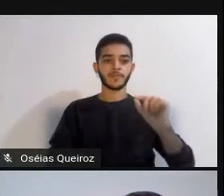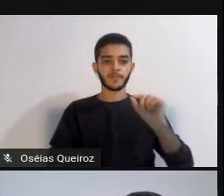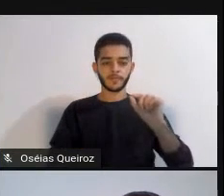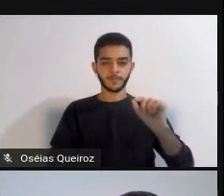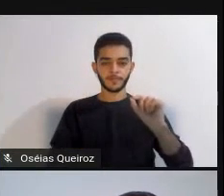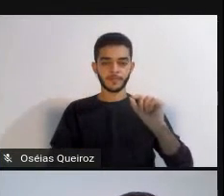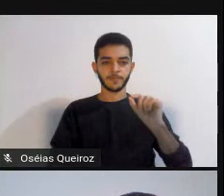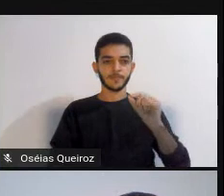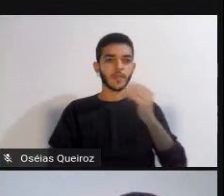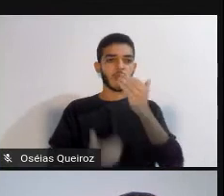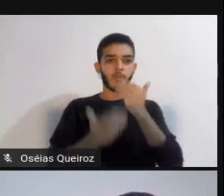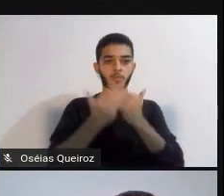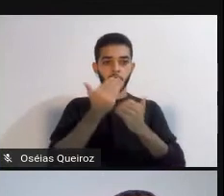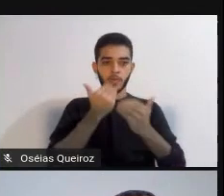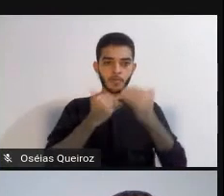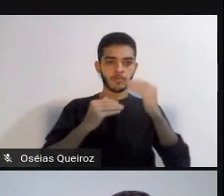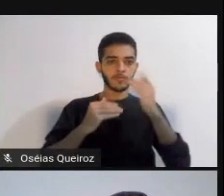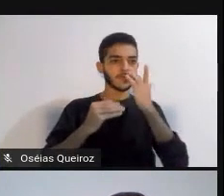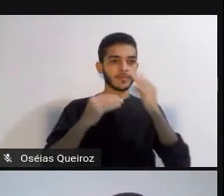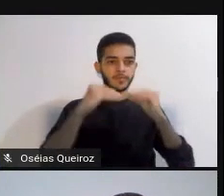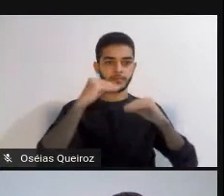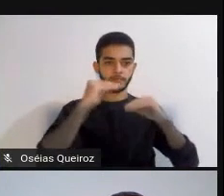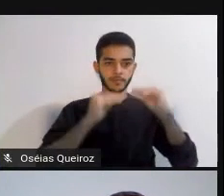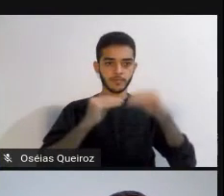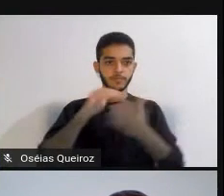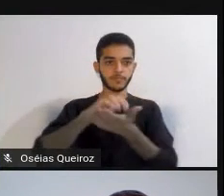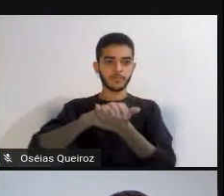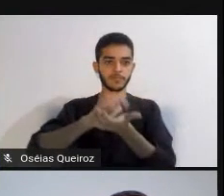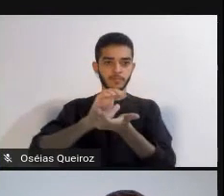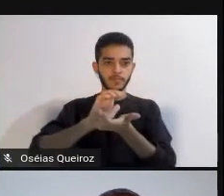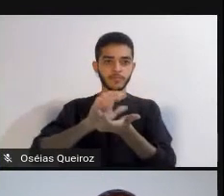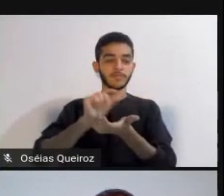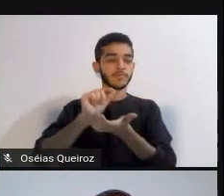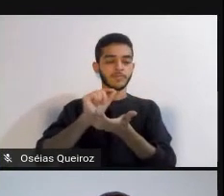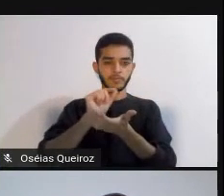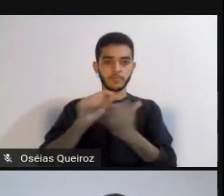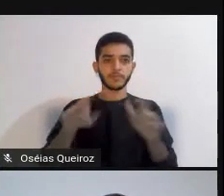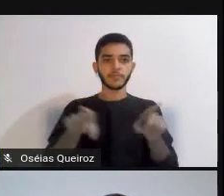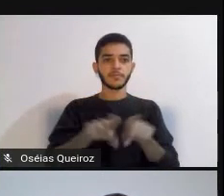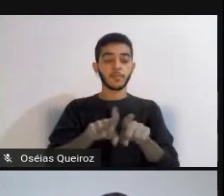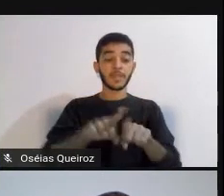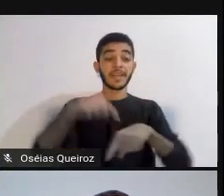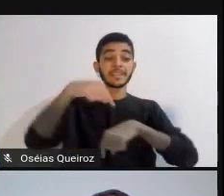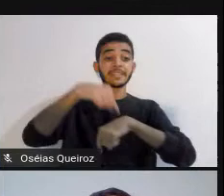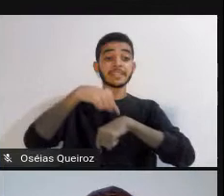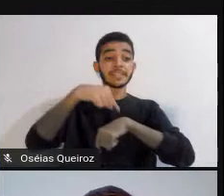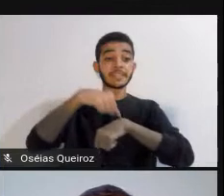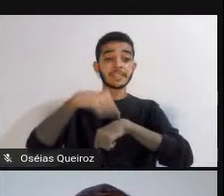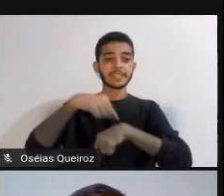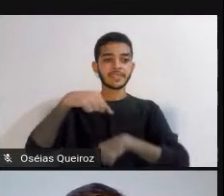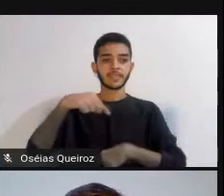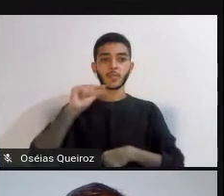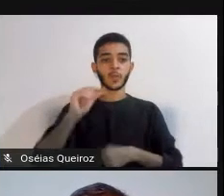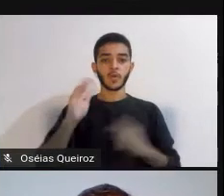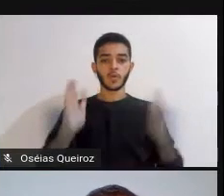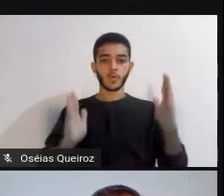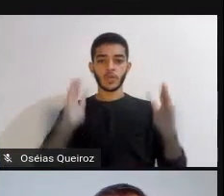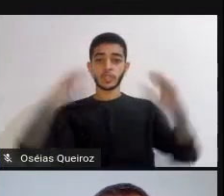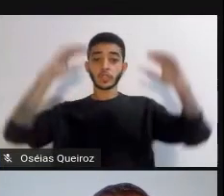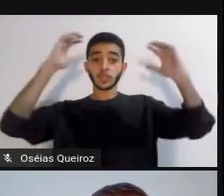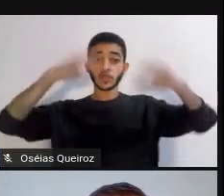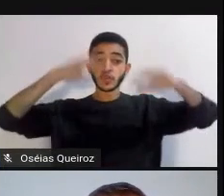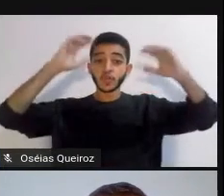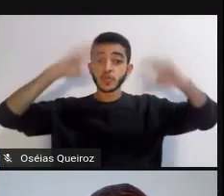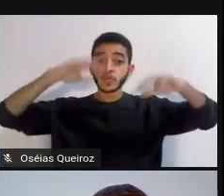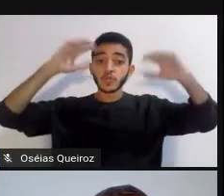a ingestão de microplástico pelos moluscos consideram também a temporalidade. Será que no período chuvoso,